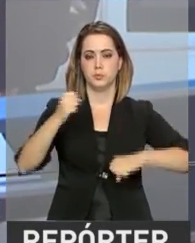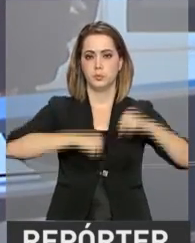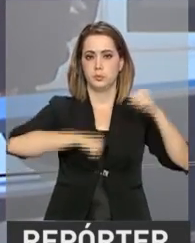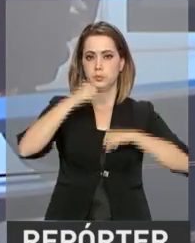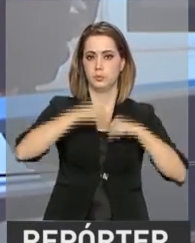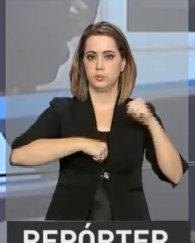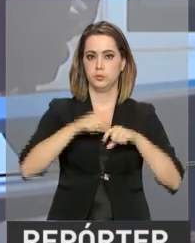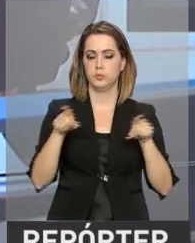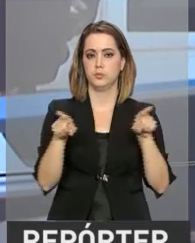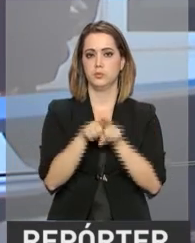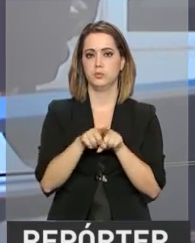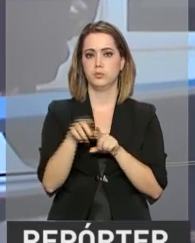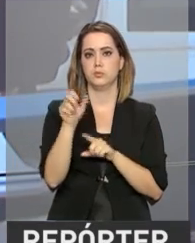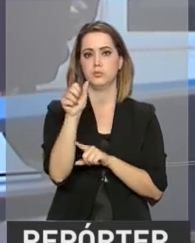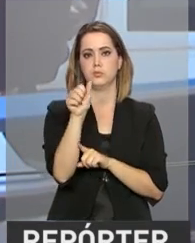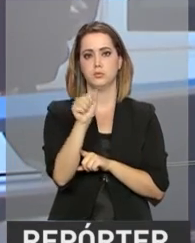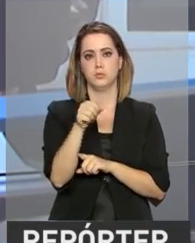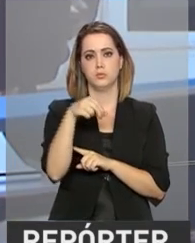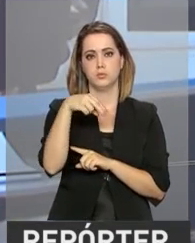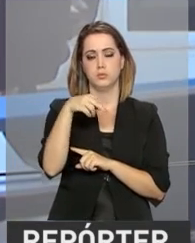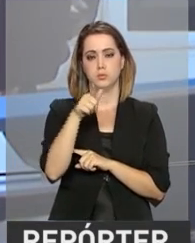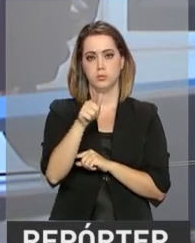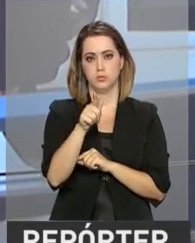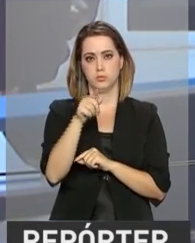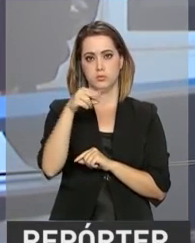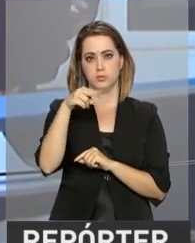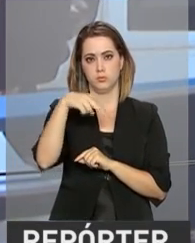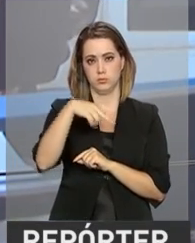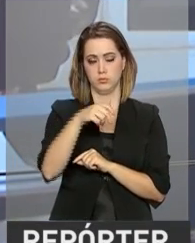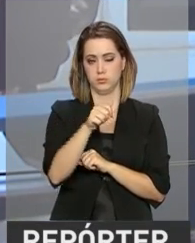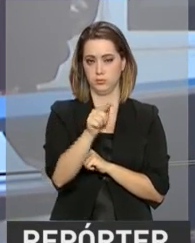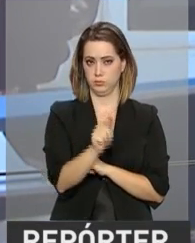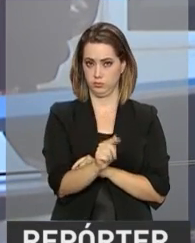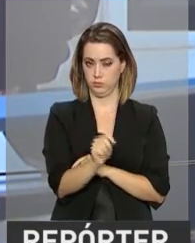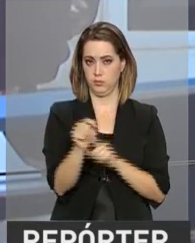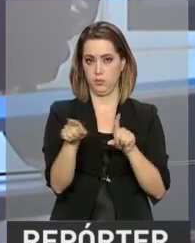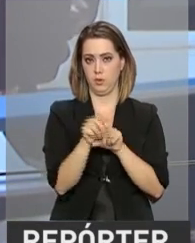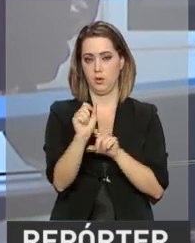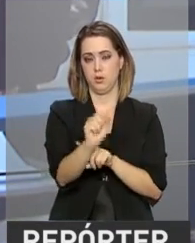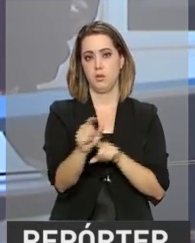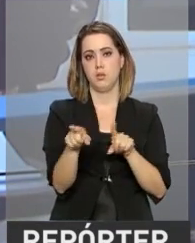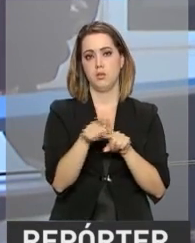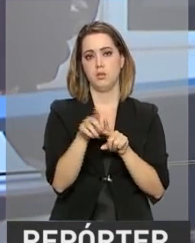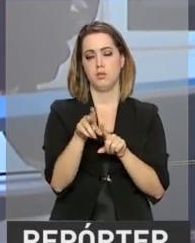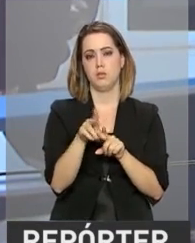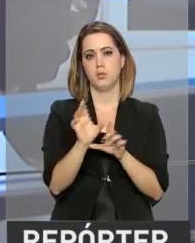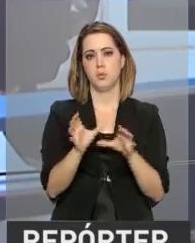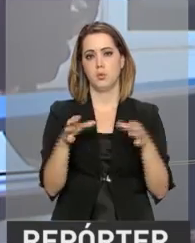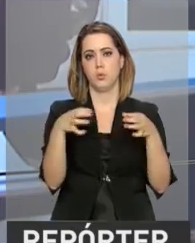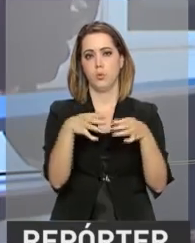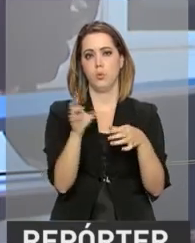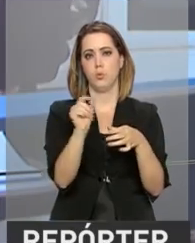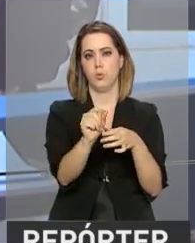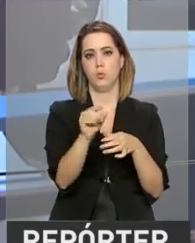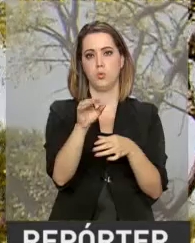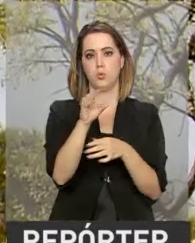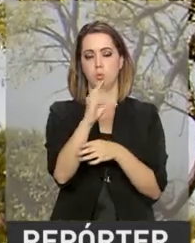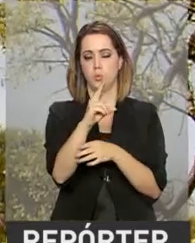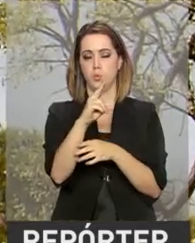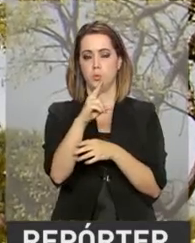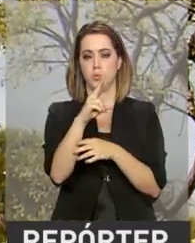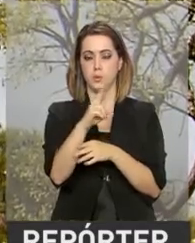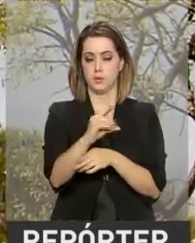comércio exterior e serviços a agência nasce de águas ea confederação nacional da indústria a cnn